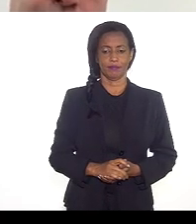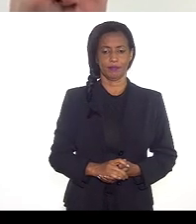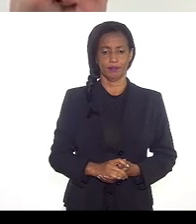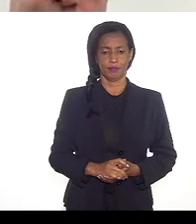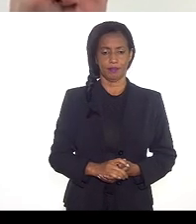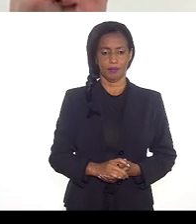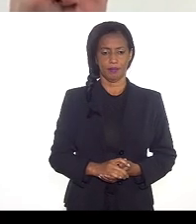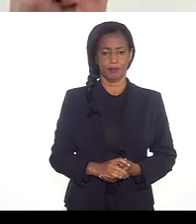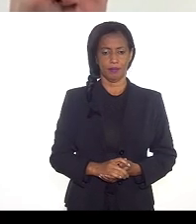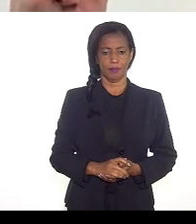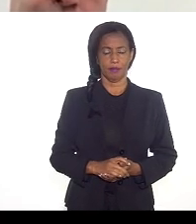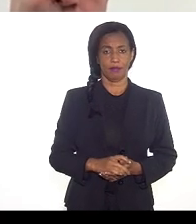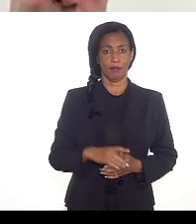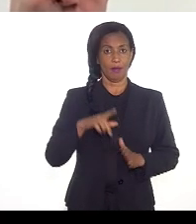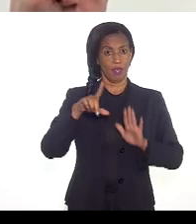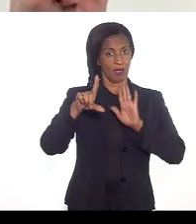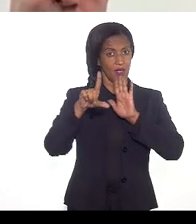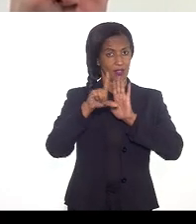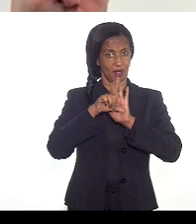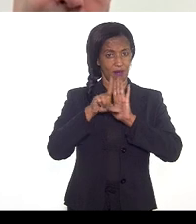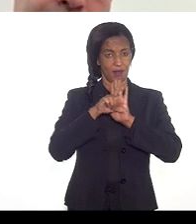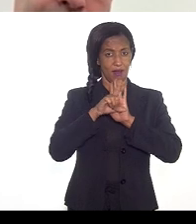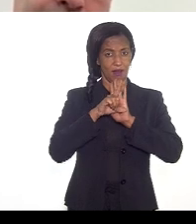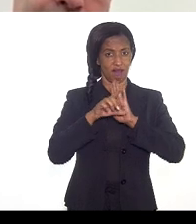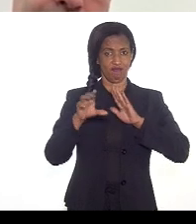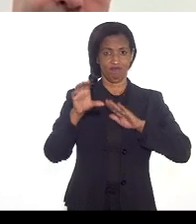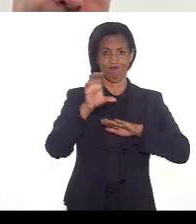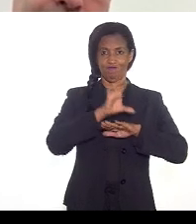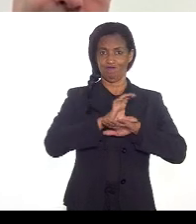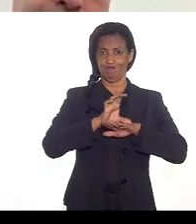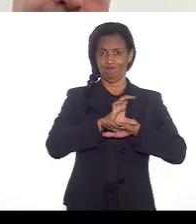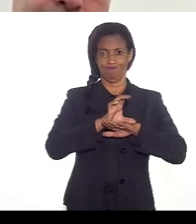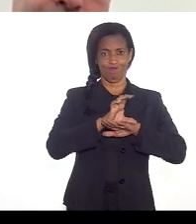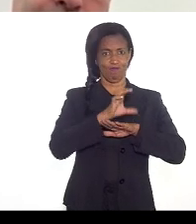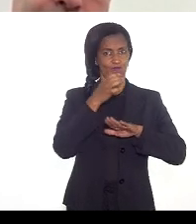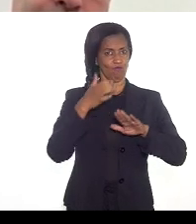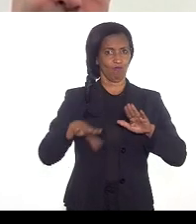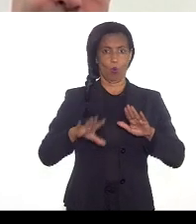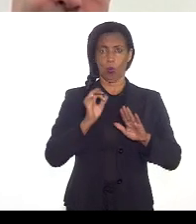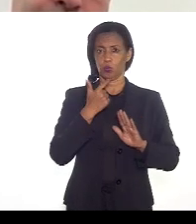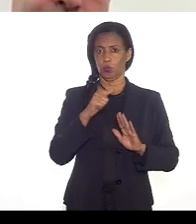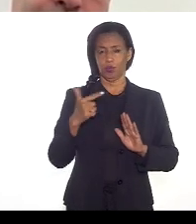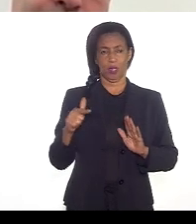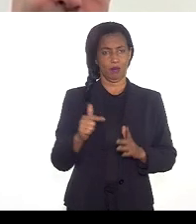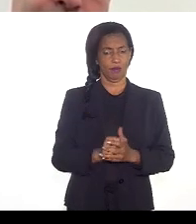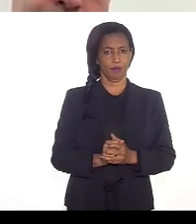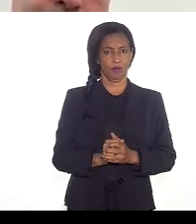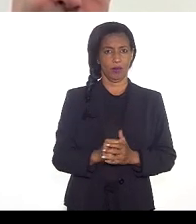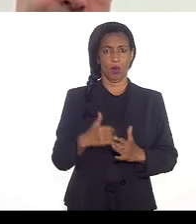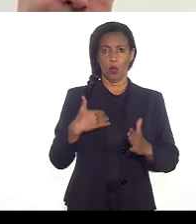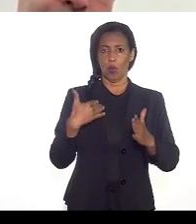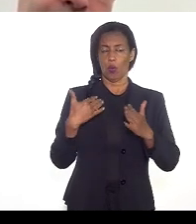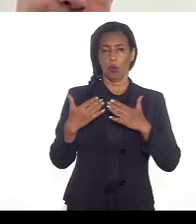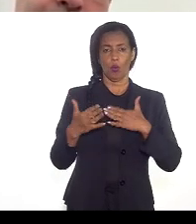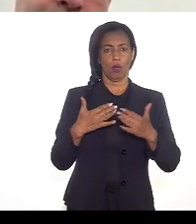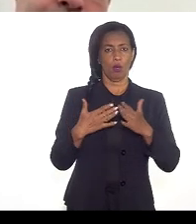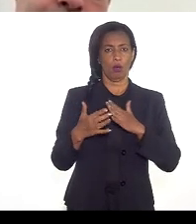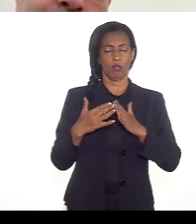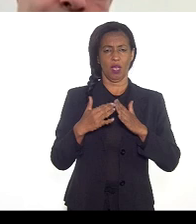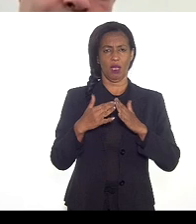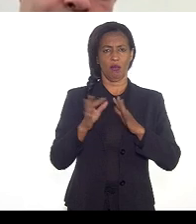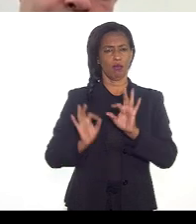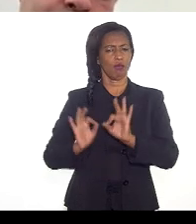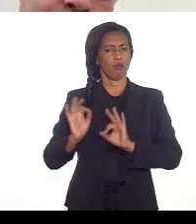prejudicabilidade, ele é inconstitucional. Qualquer tabela dessa de